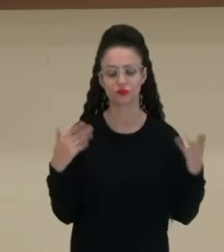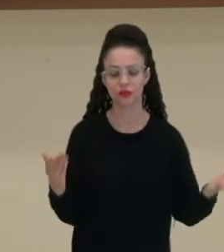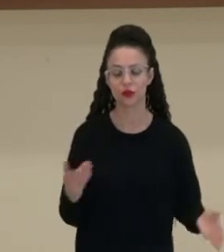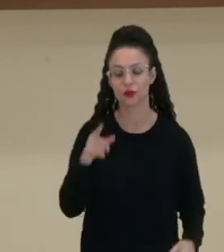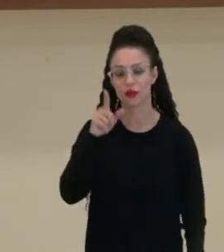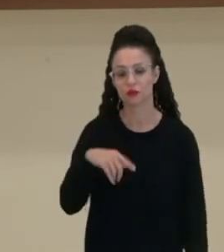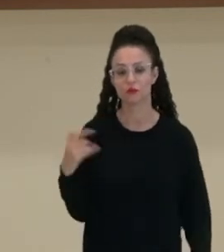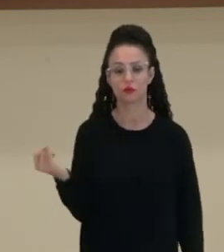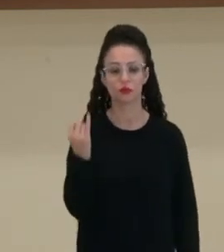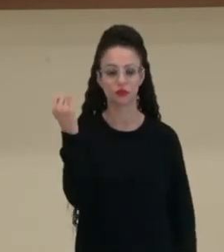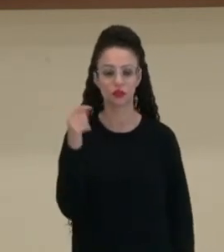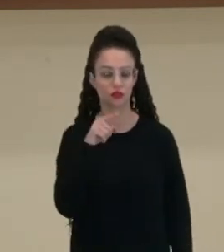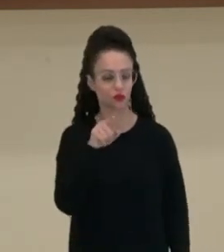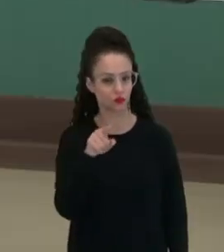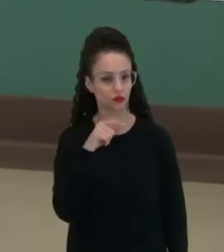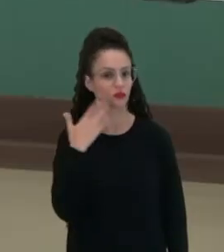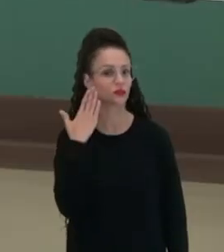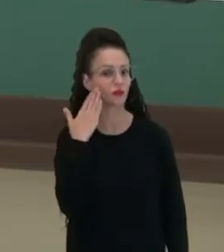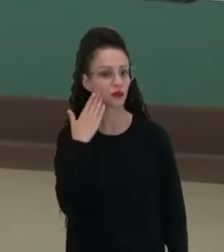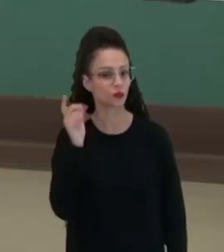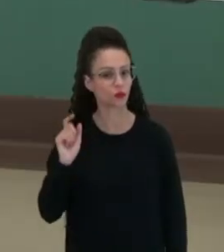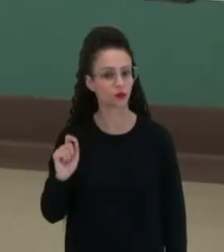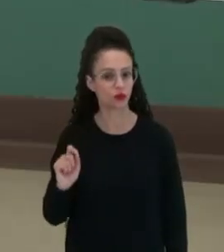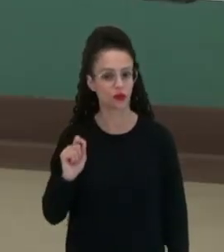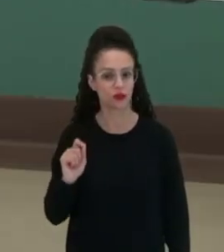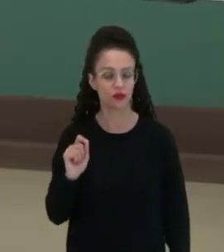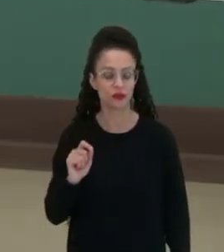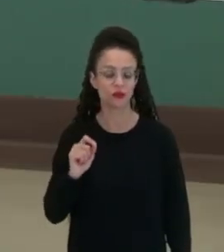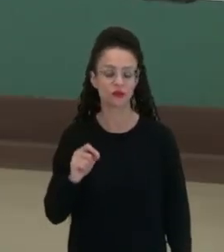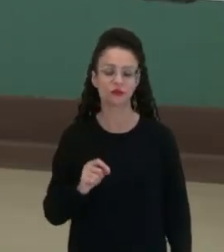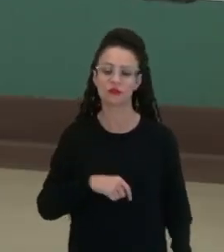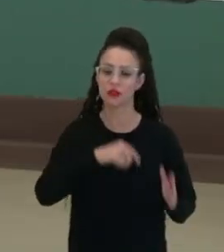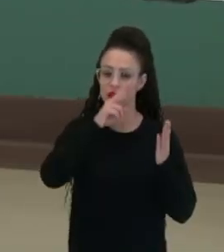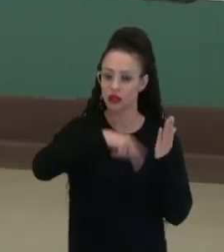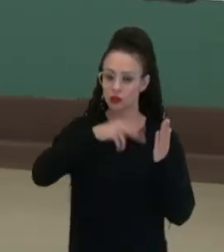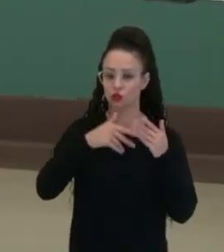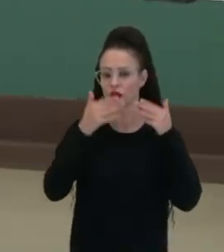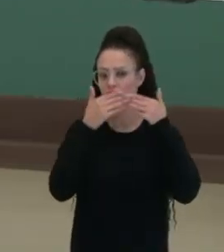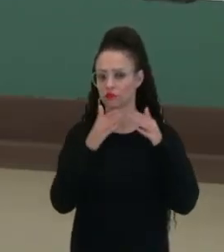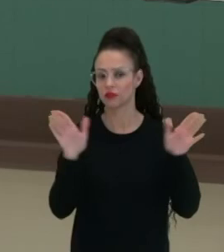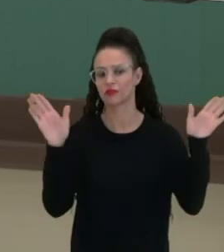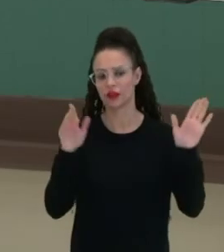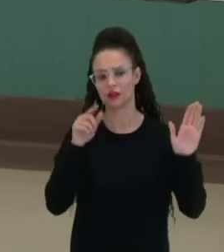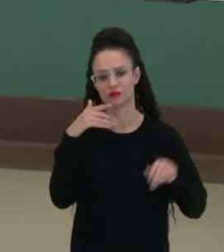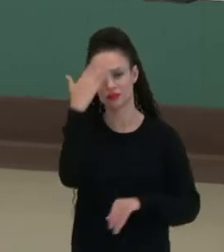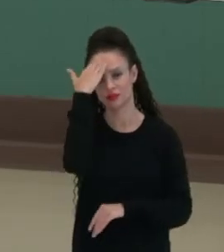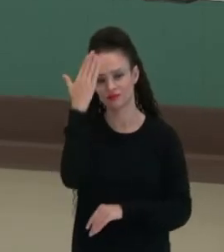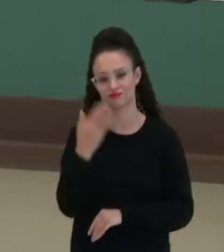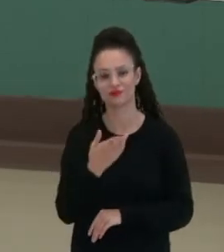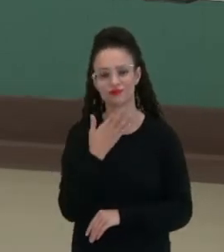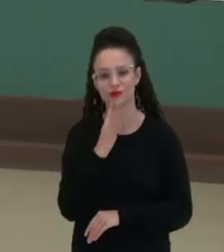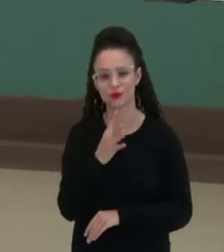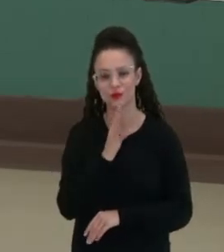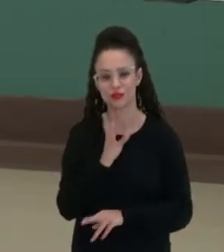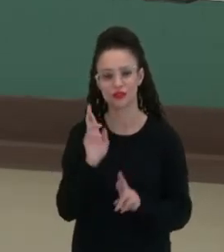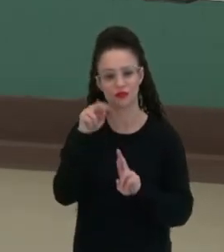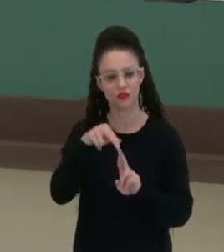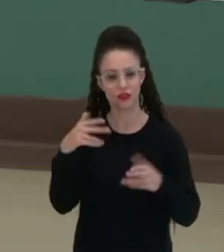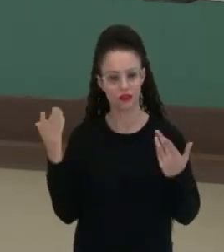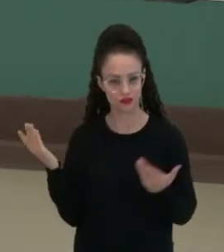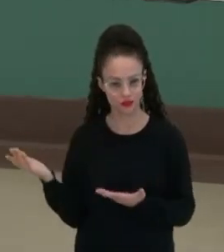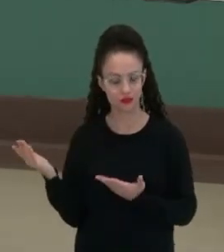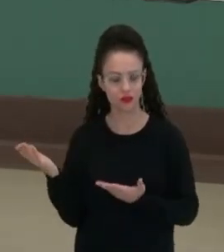muito importante você ter o quê? Uma leitura amplificada, para que quando tenha este tipo de